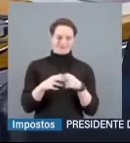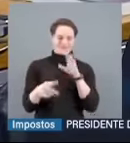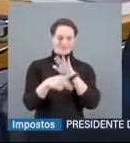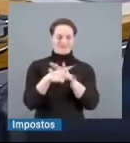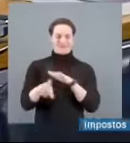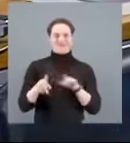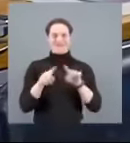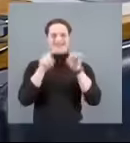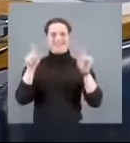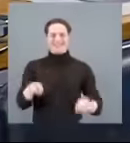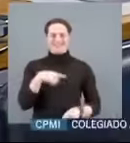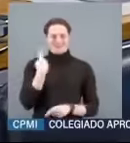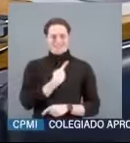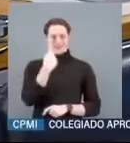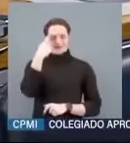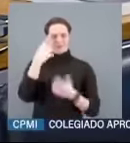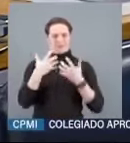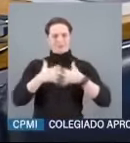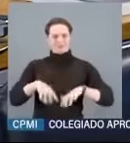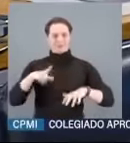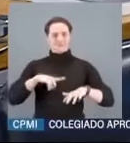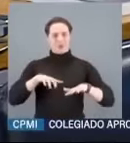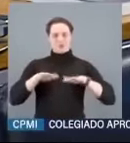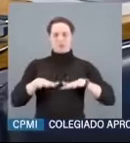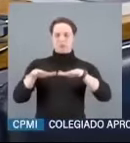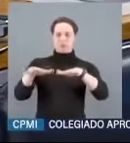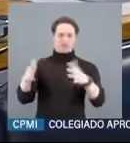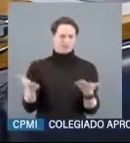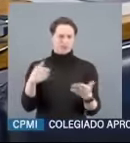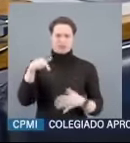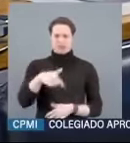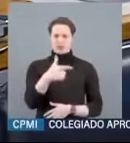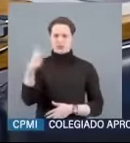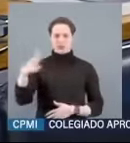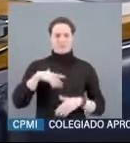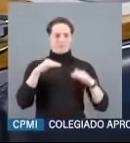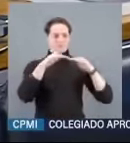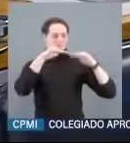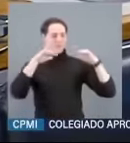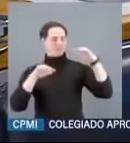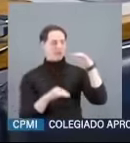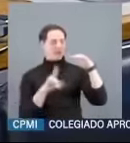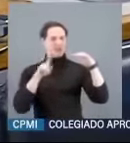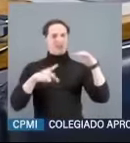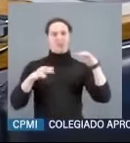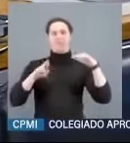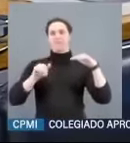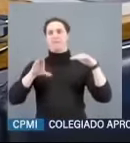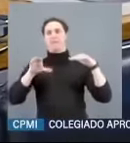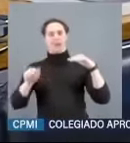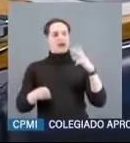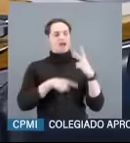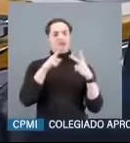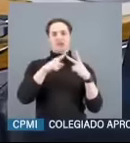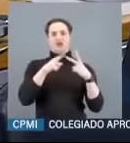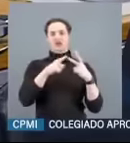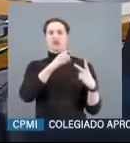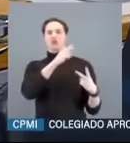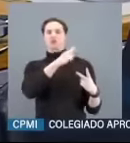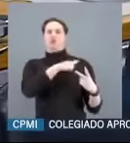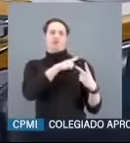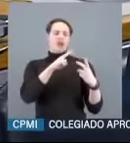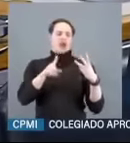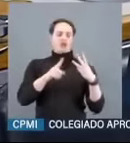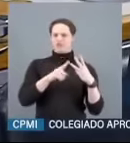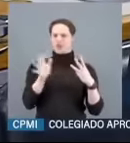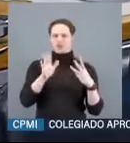Armadas, comandantes de batalhão. Aqui não tem baixa patente, aqui não tem praça, não tem cabo, não tem soldado, só tem alta